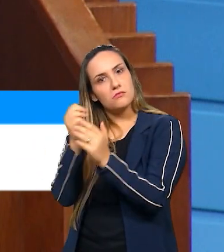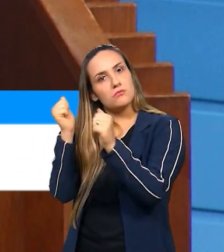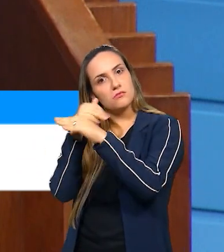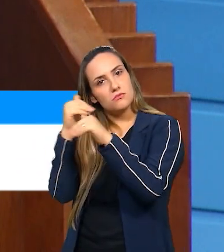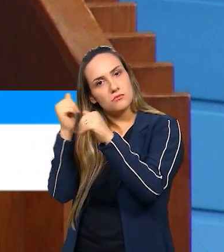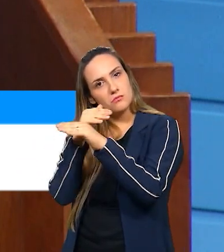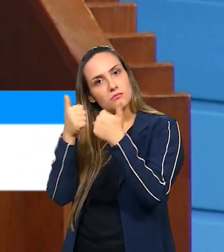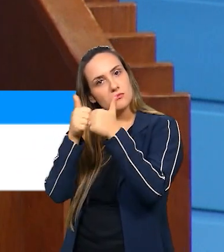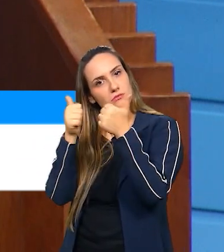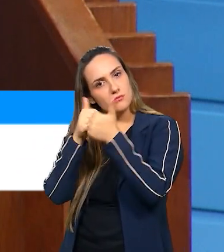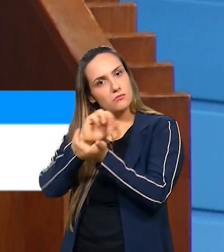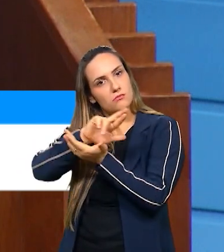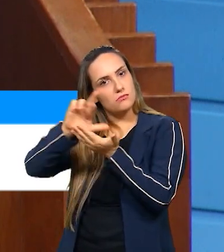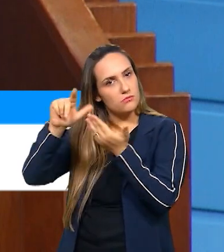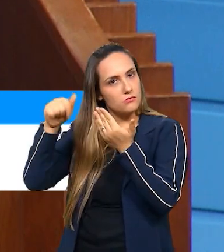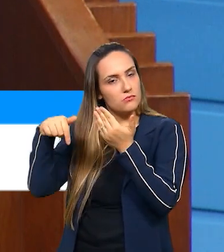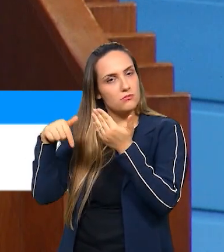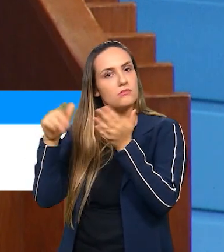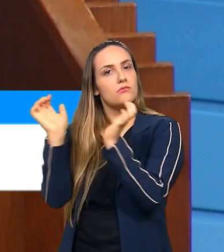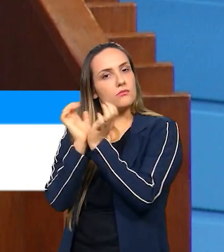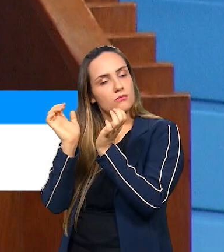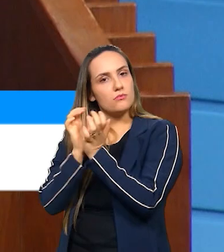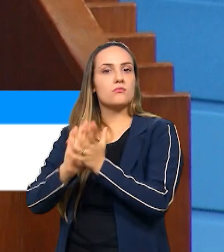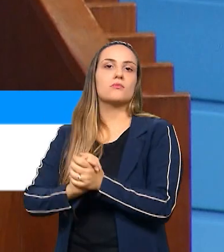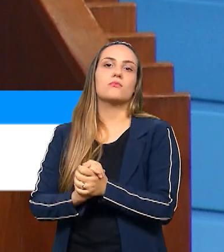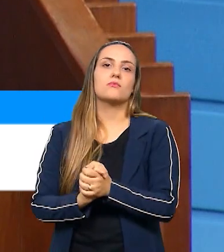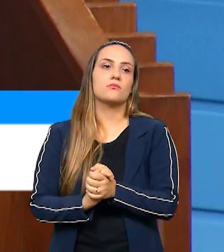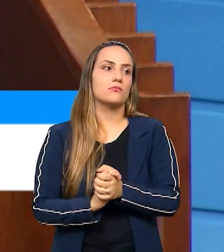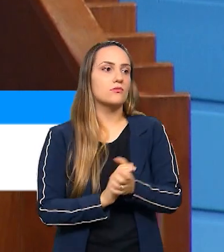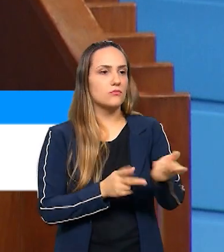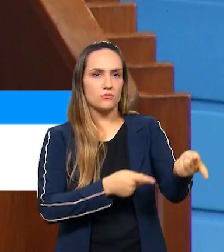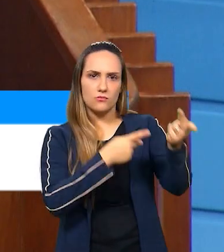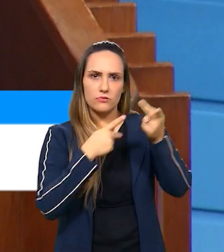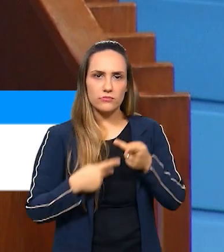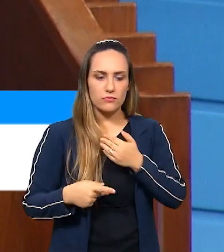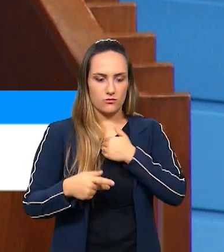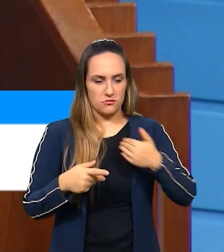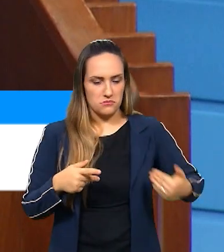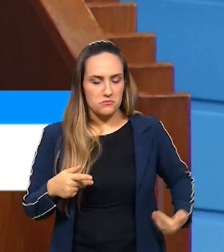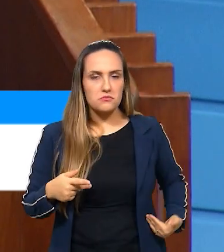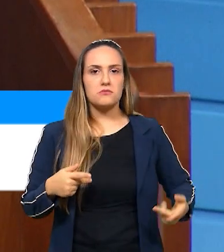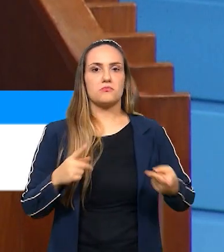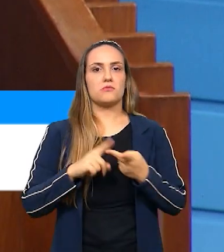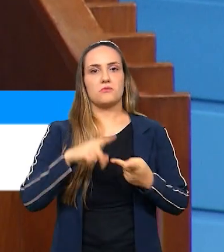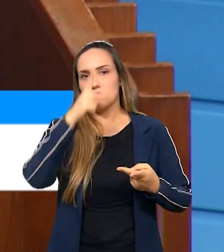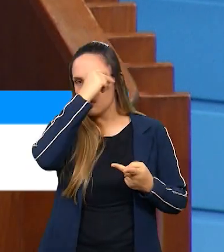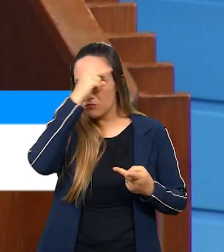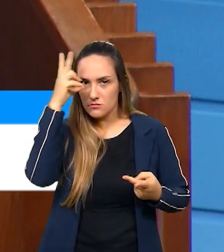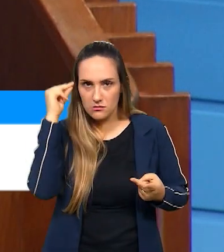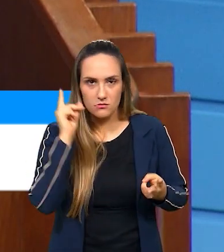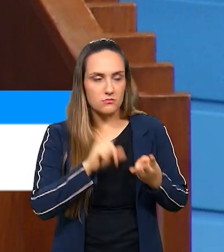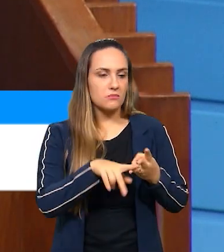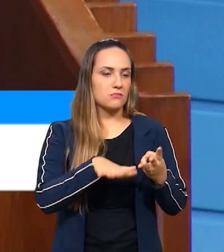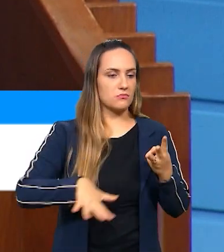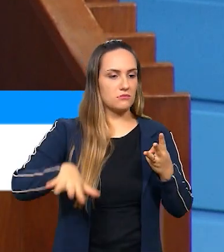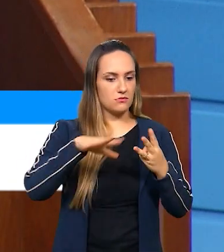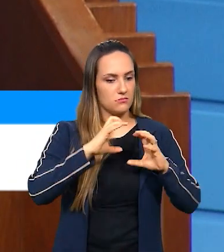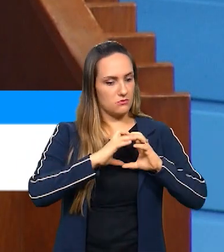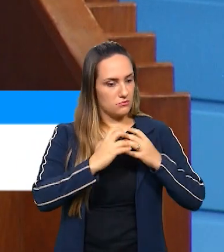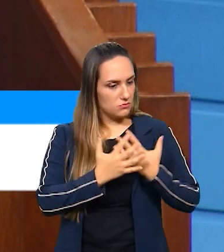nossas principais cidades, trazendo os setores do governo do estado e das prefeituras, trazendo o setor de